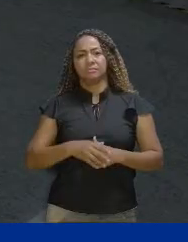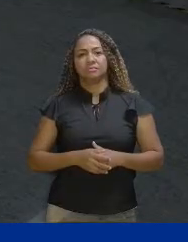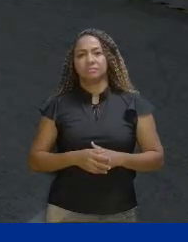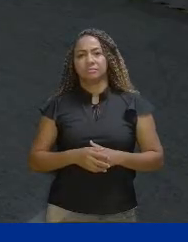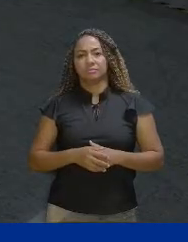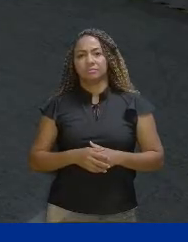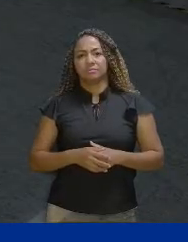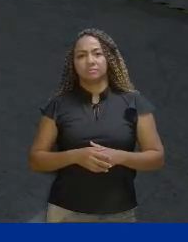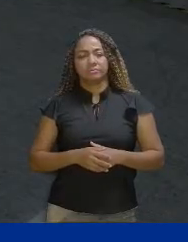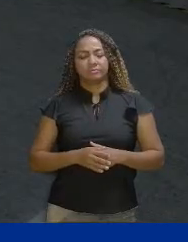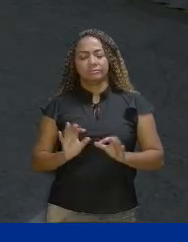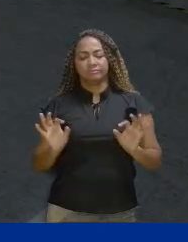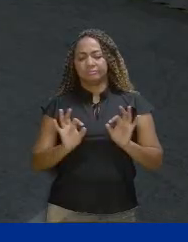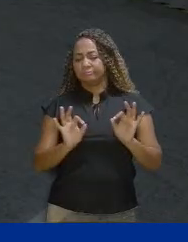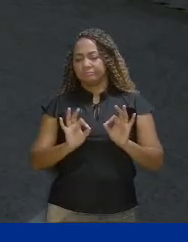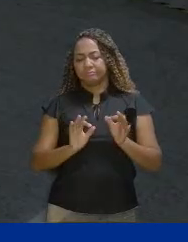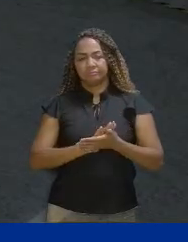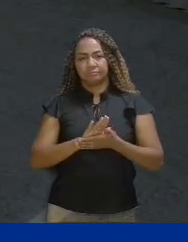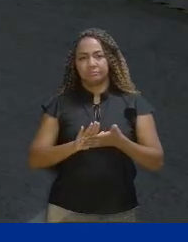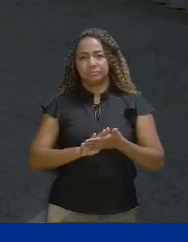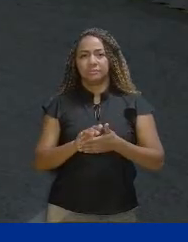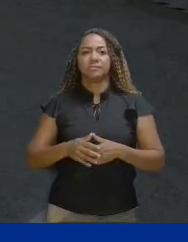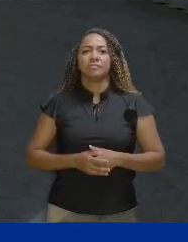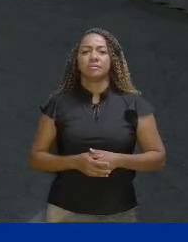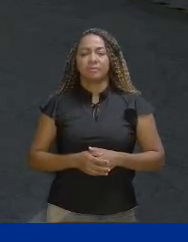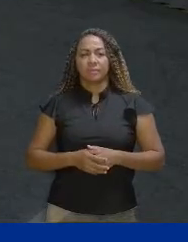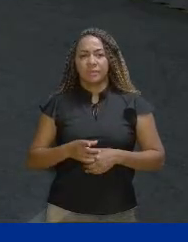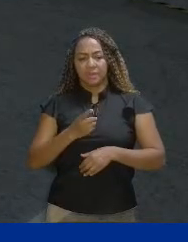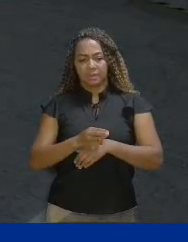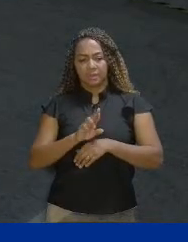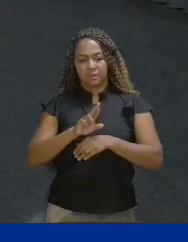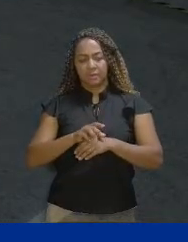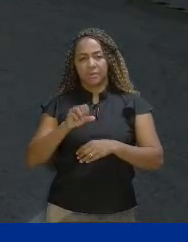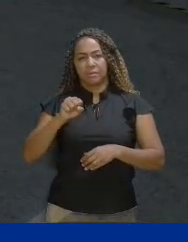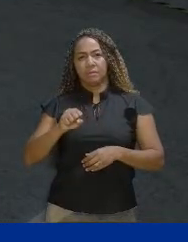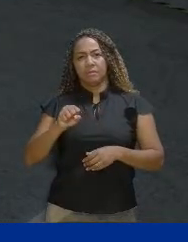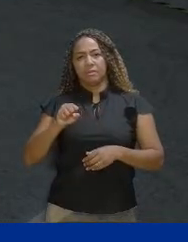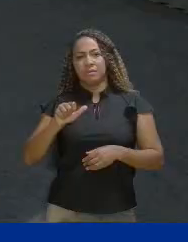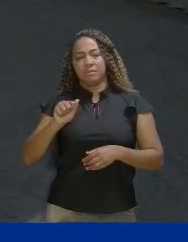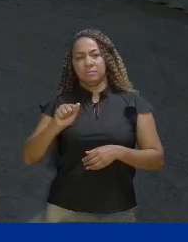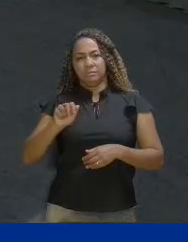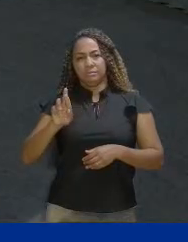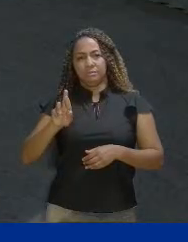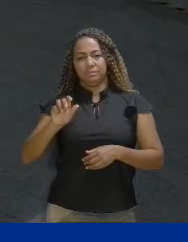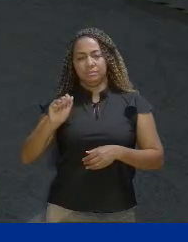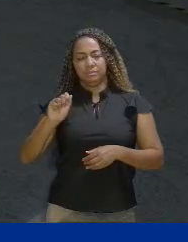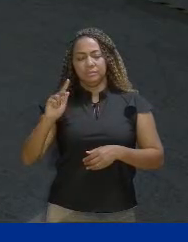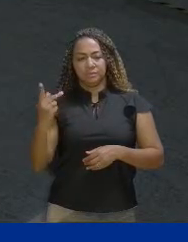Nada a declarar, presidente. Imagem ampla do plenário. doutora Sara Cavalcante,